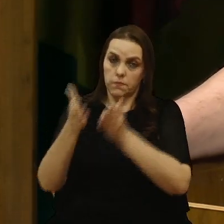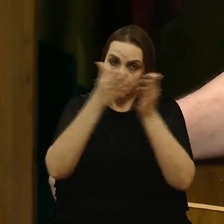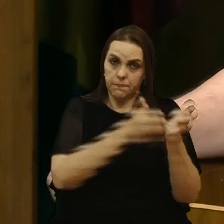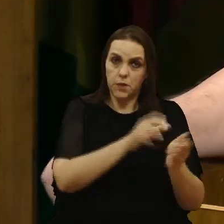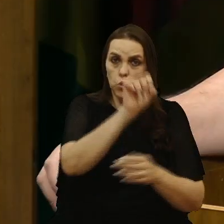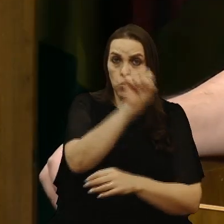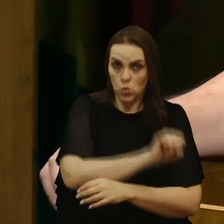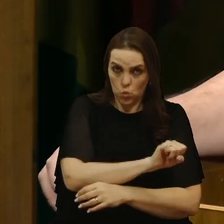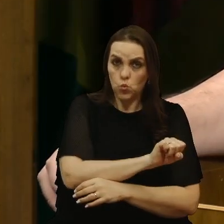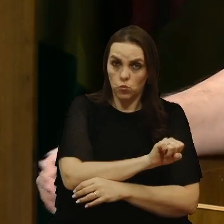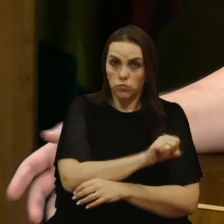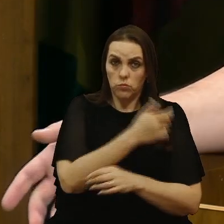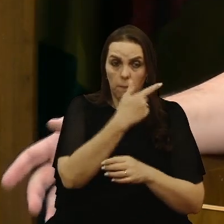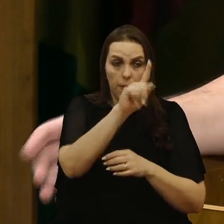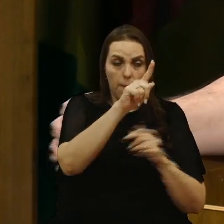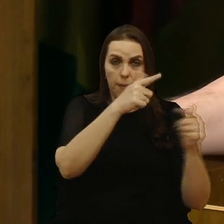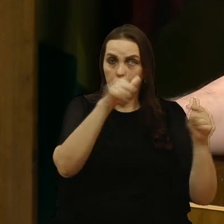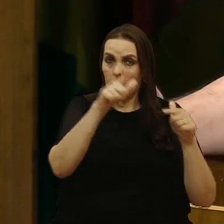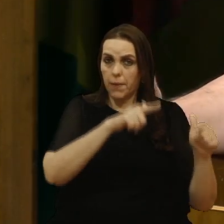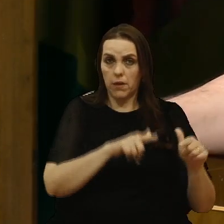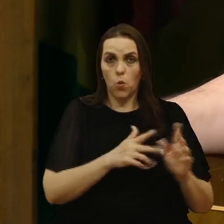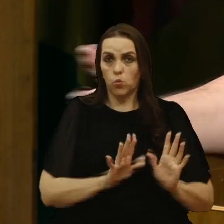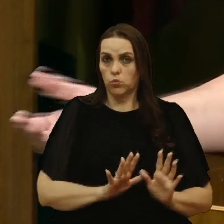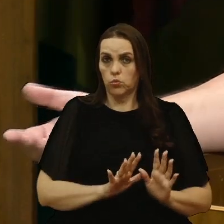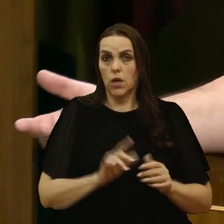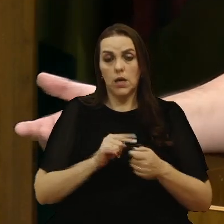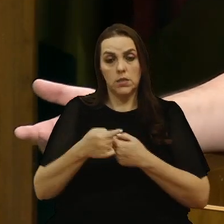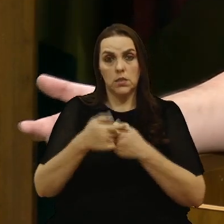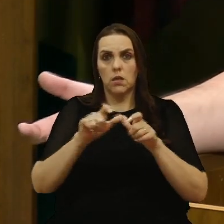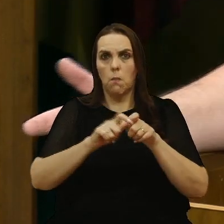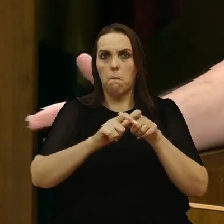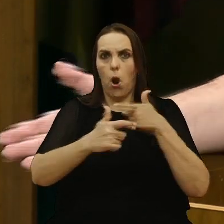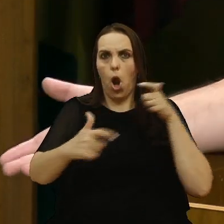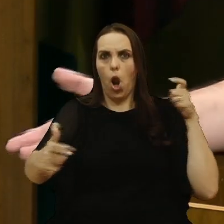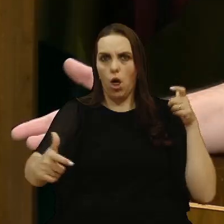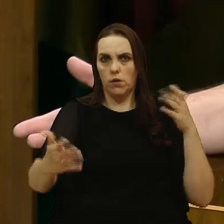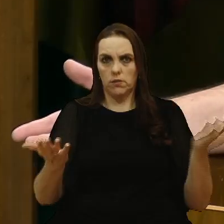outros quartéis da nossa cidade. Porque, de fato, a cidade cresceu e cresceu muito.